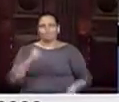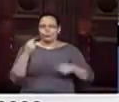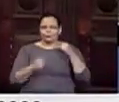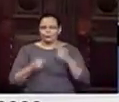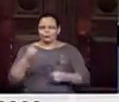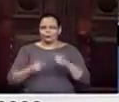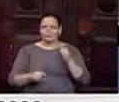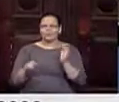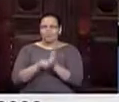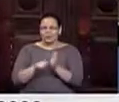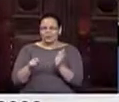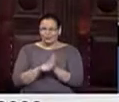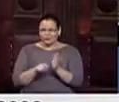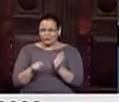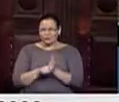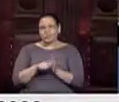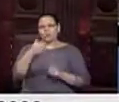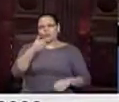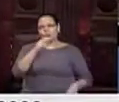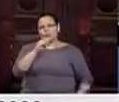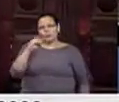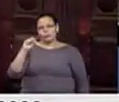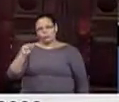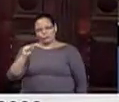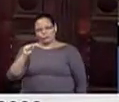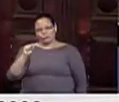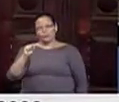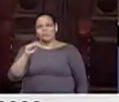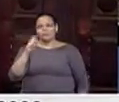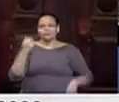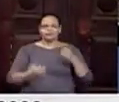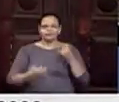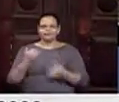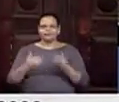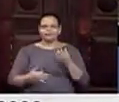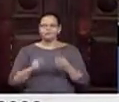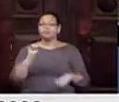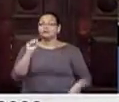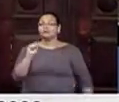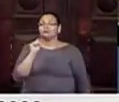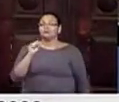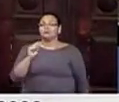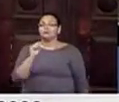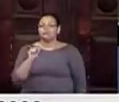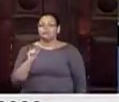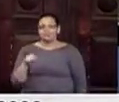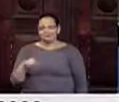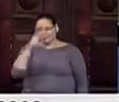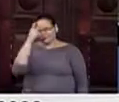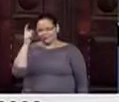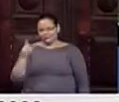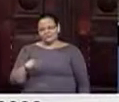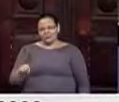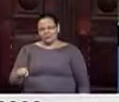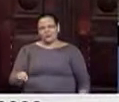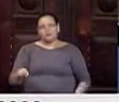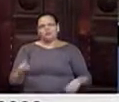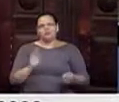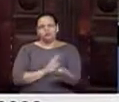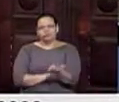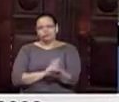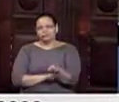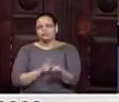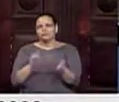de drogas de 2008 que os usuários não podem ser presos